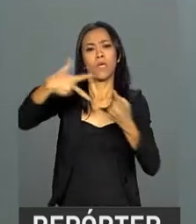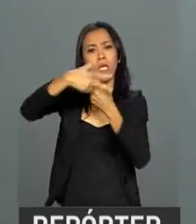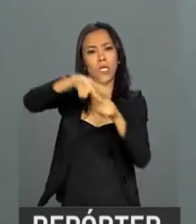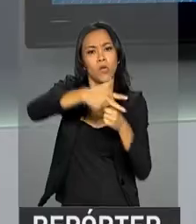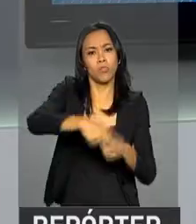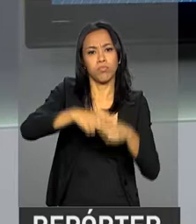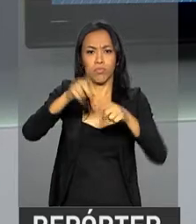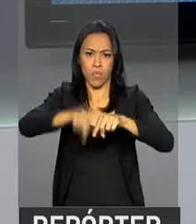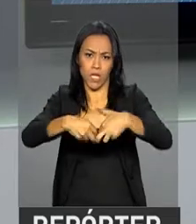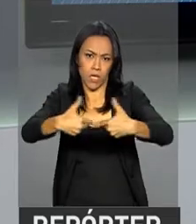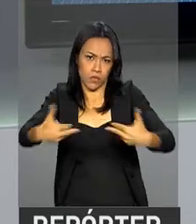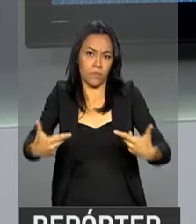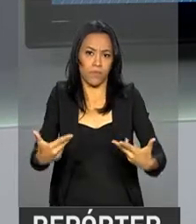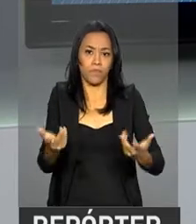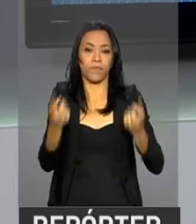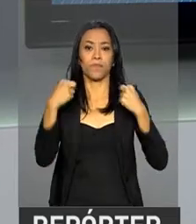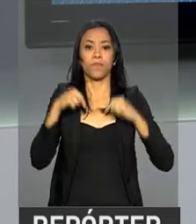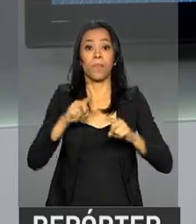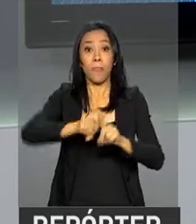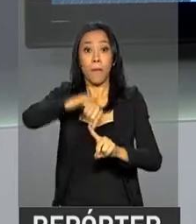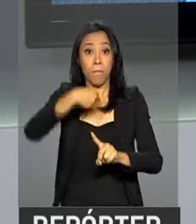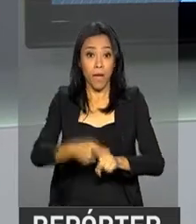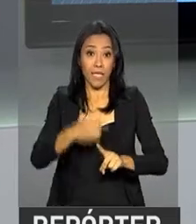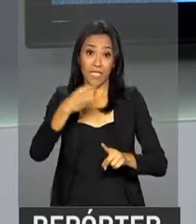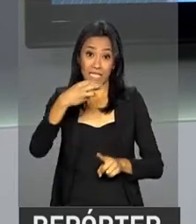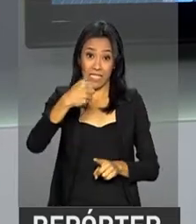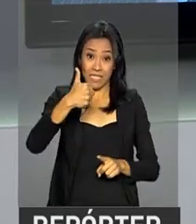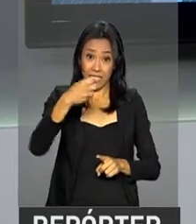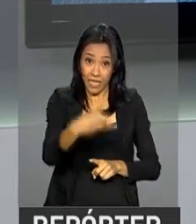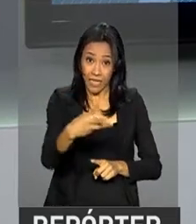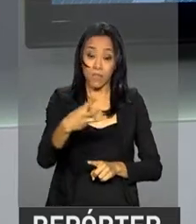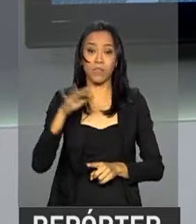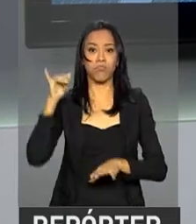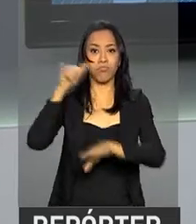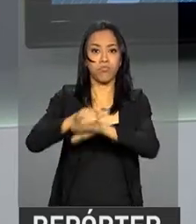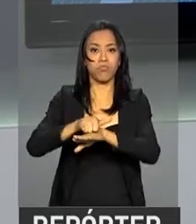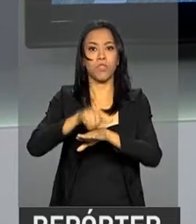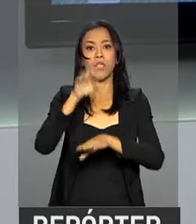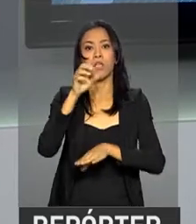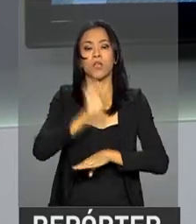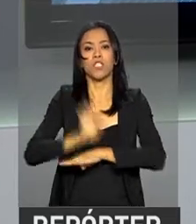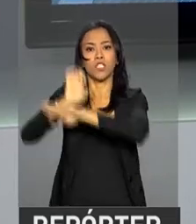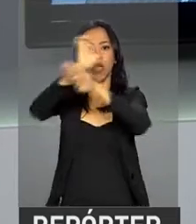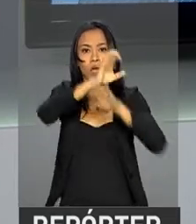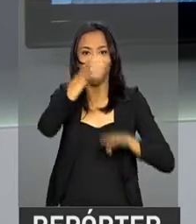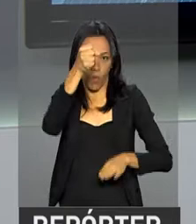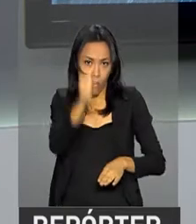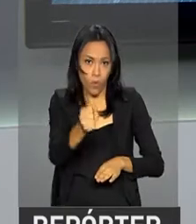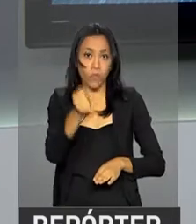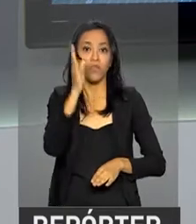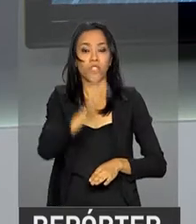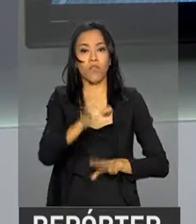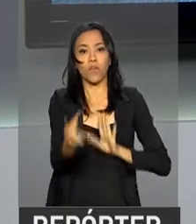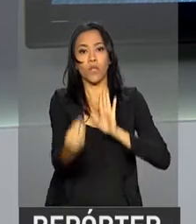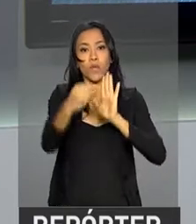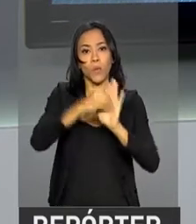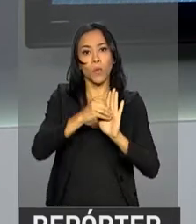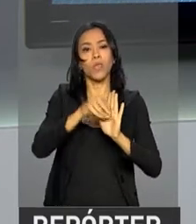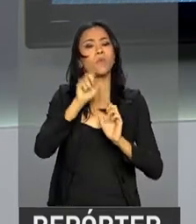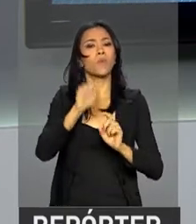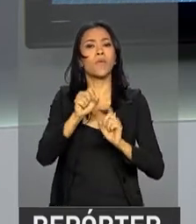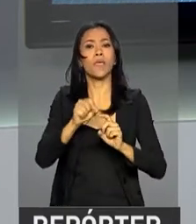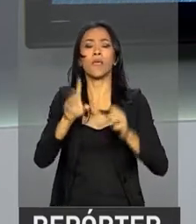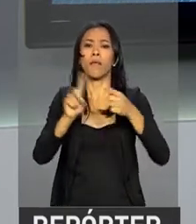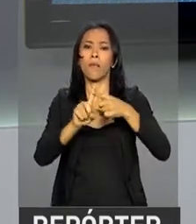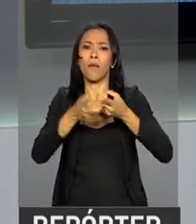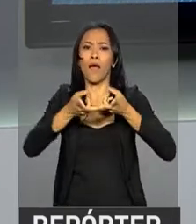hospitais. Mais 13 aeroportos em 8 estados foram incluídos no Programa Nacional de Desestatização.